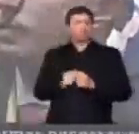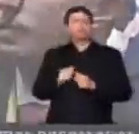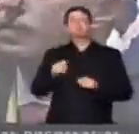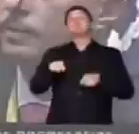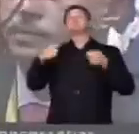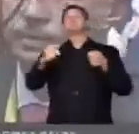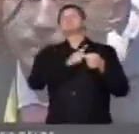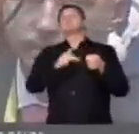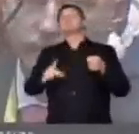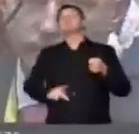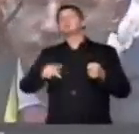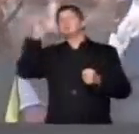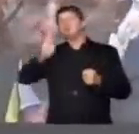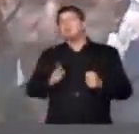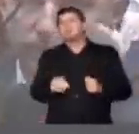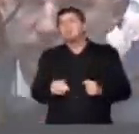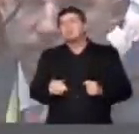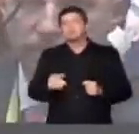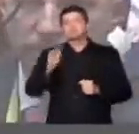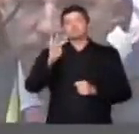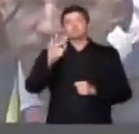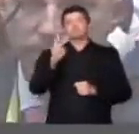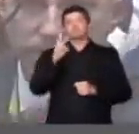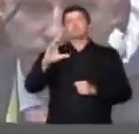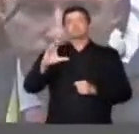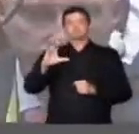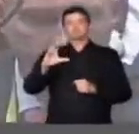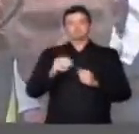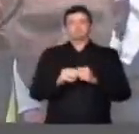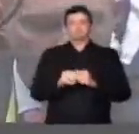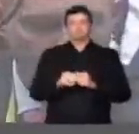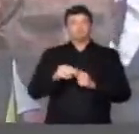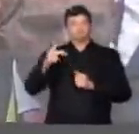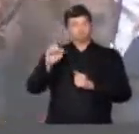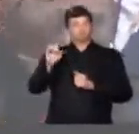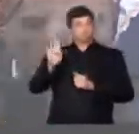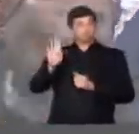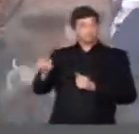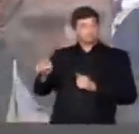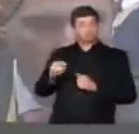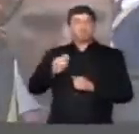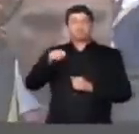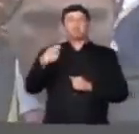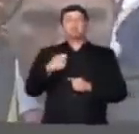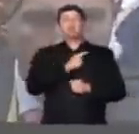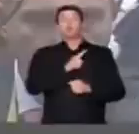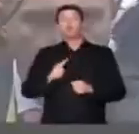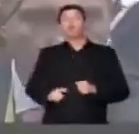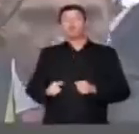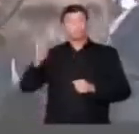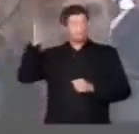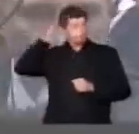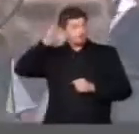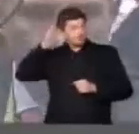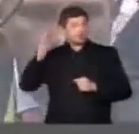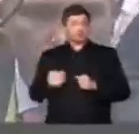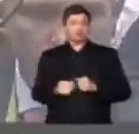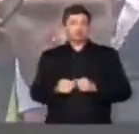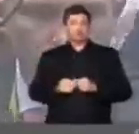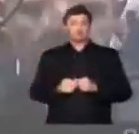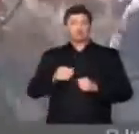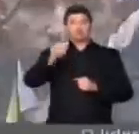era presidente do Brasil? Fernando Henrique Cardoso, do PSDB. Quem era governador do Pará? Era